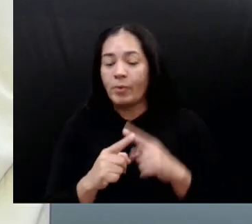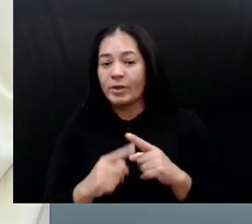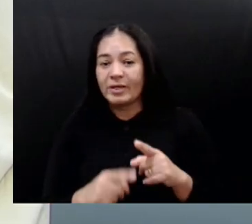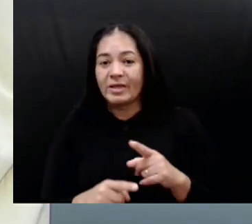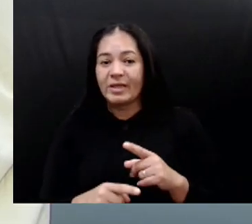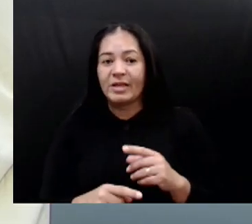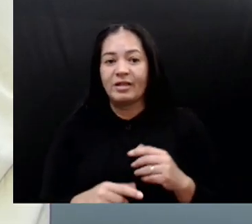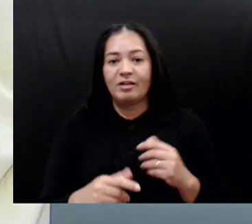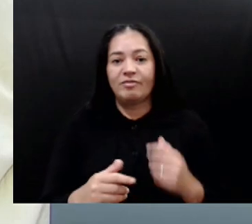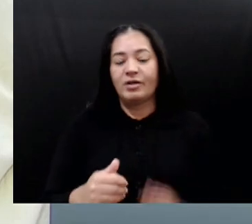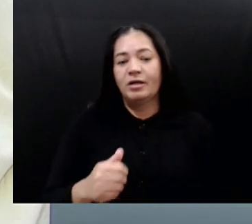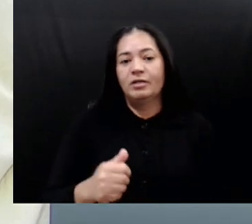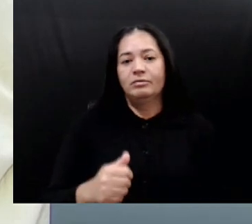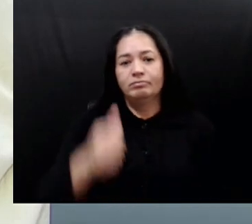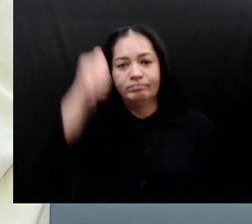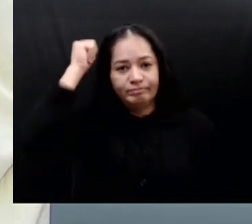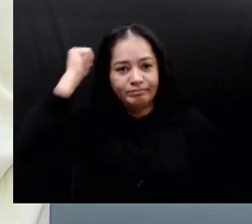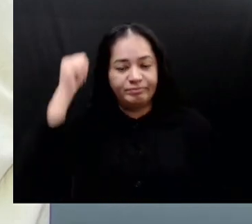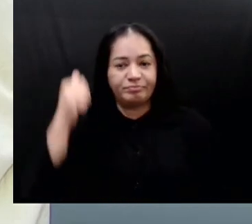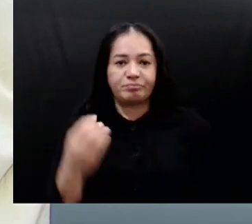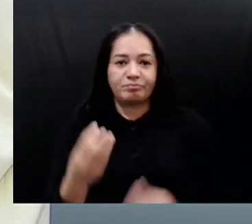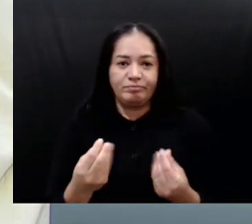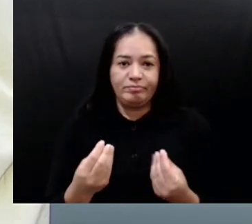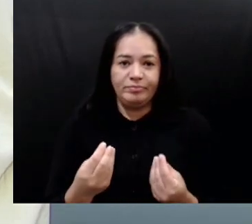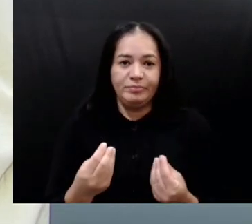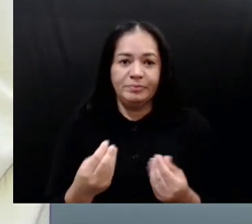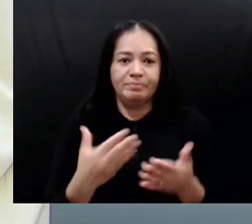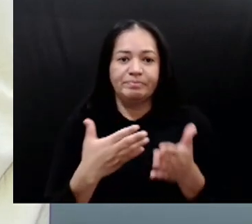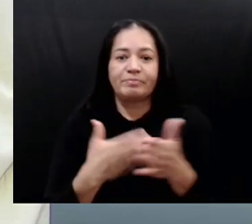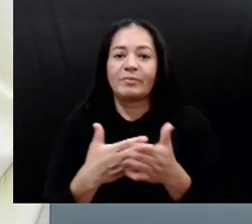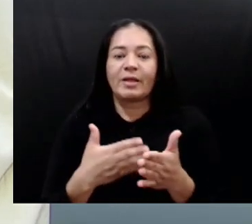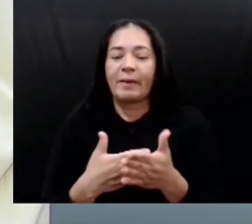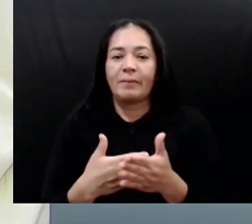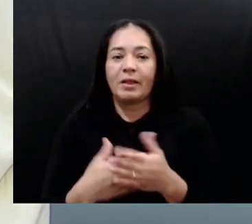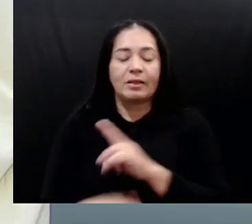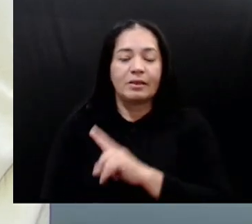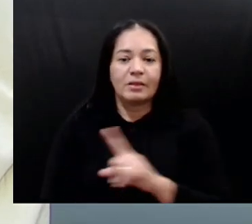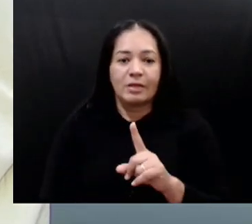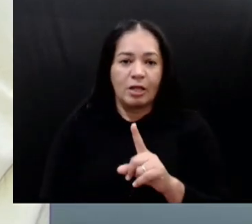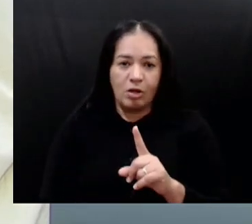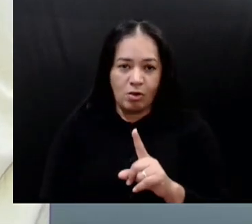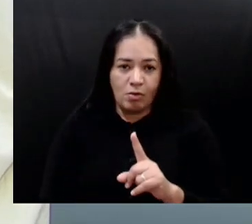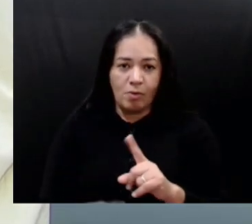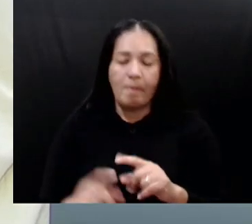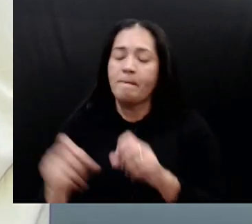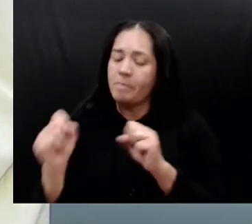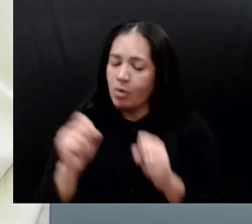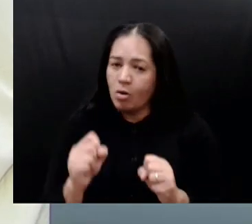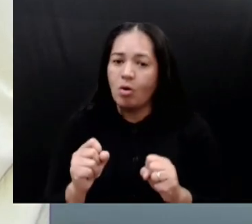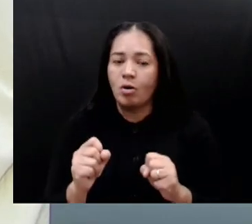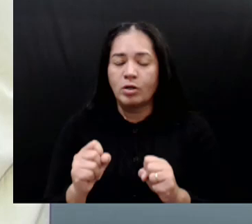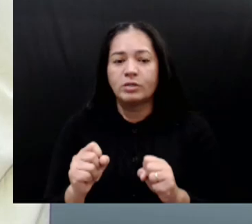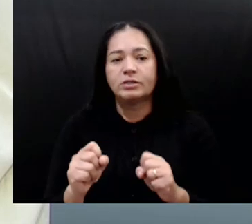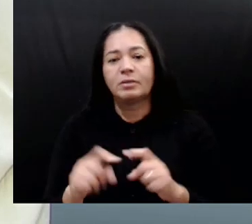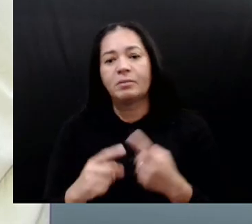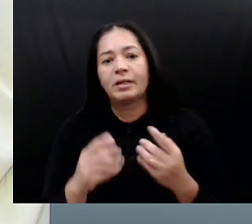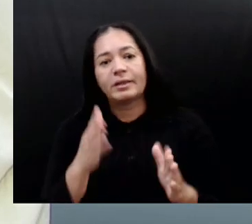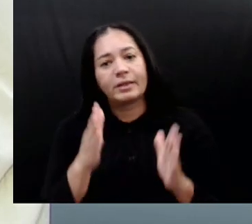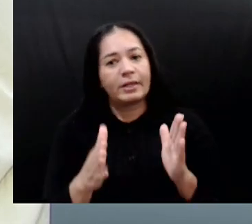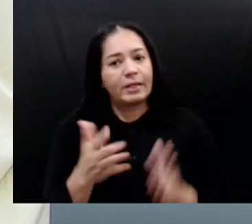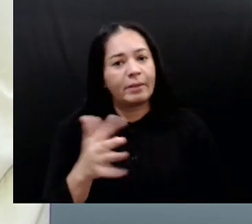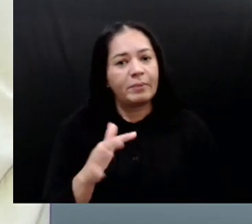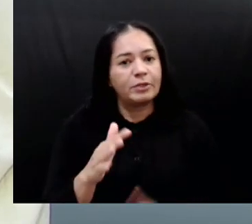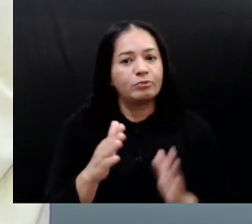seletivo, não que seja um impeditivo dele prestar. Ele pode até prestar, dependendo do programa, ele é mais aberto e abre